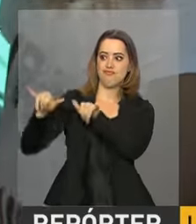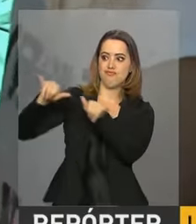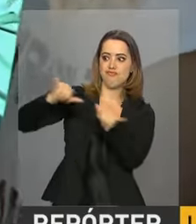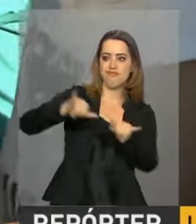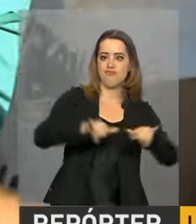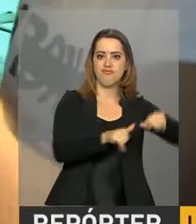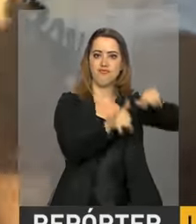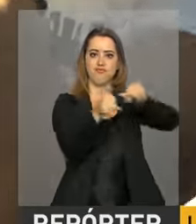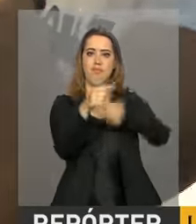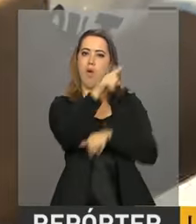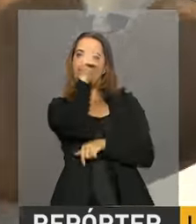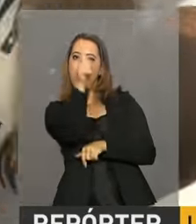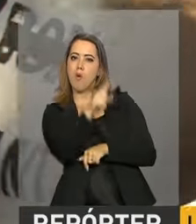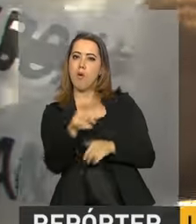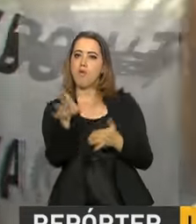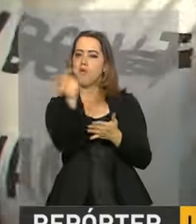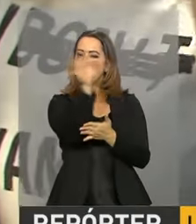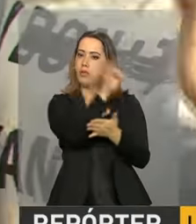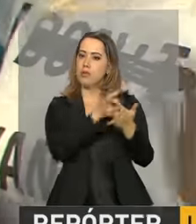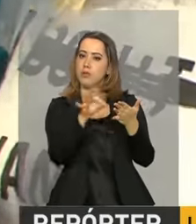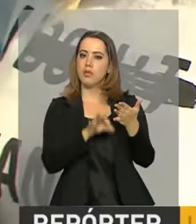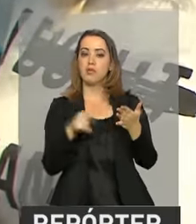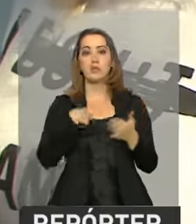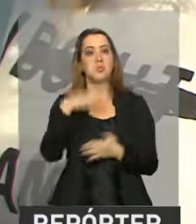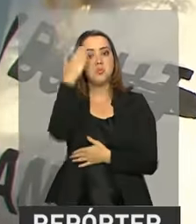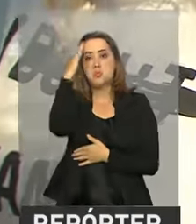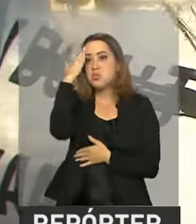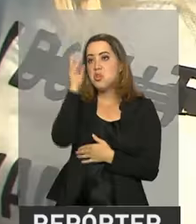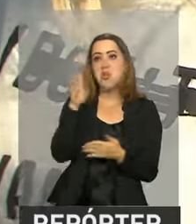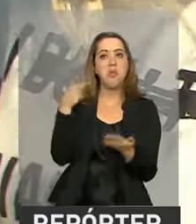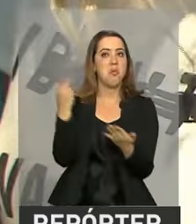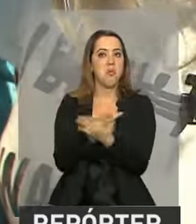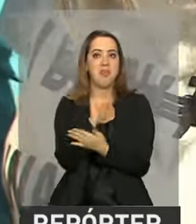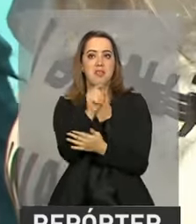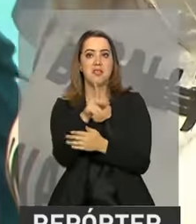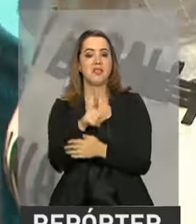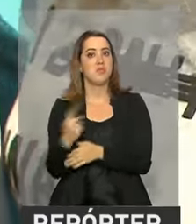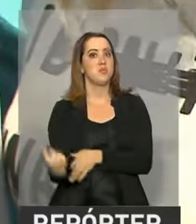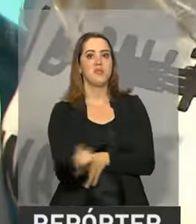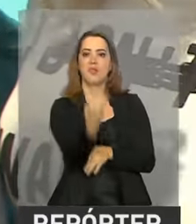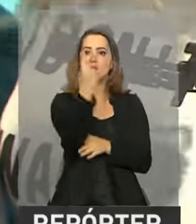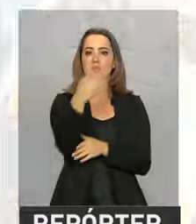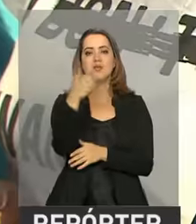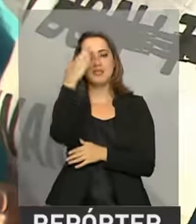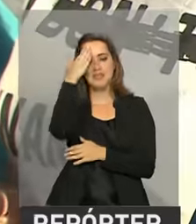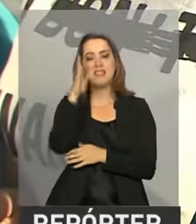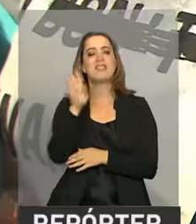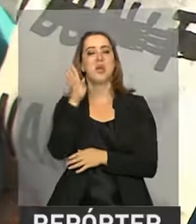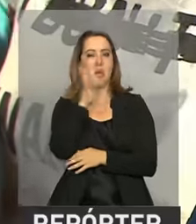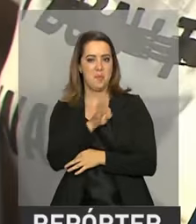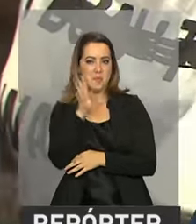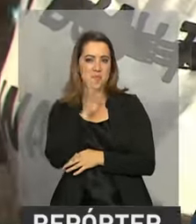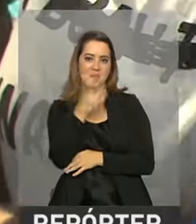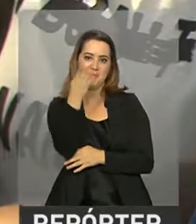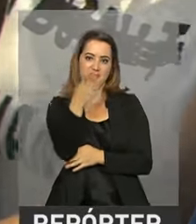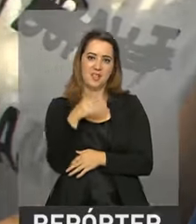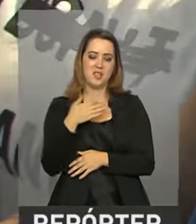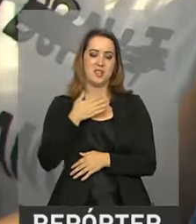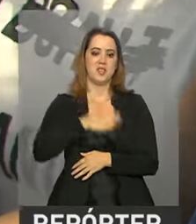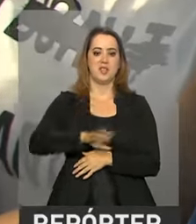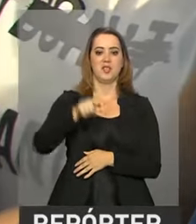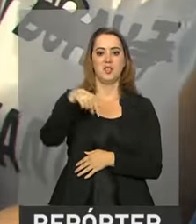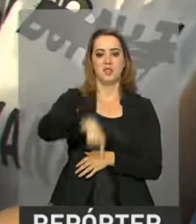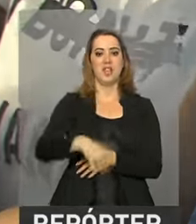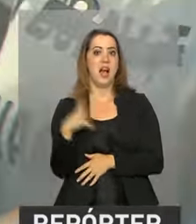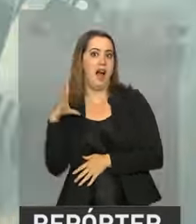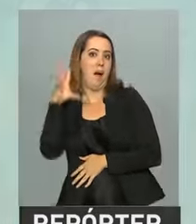fazem o desenho. Eu nem sei o que vai ser, mas a única coisa que eu sei que vai ser legal. Na verdade, eu não gostei desse